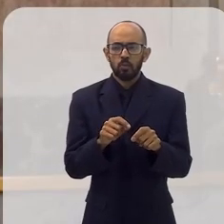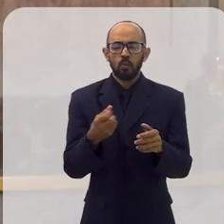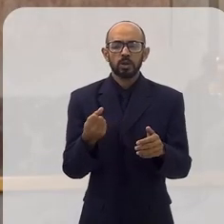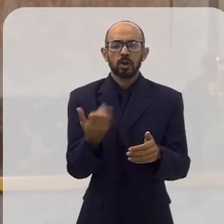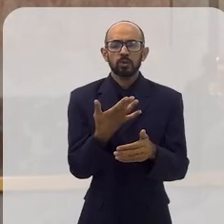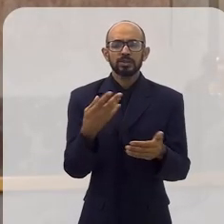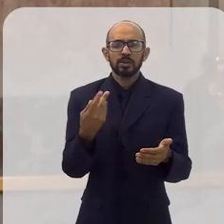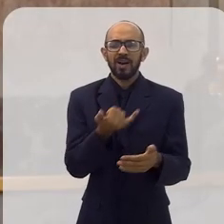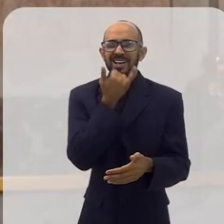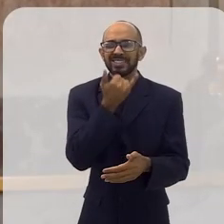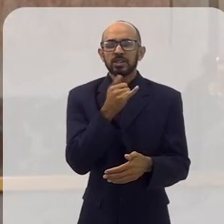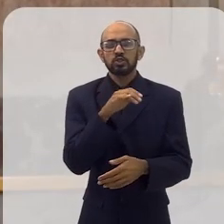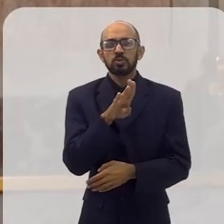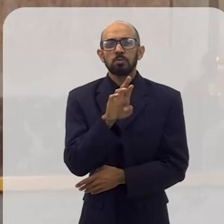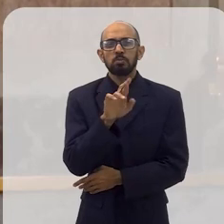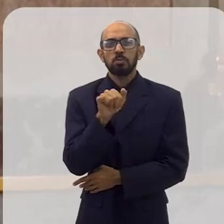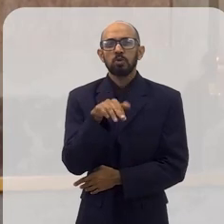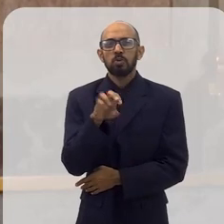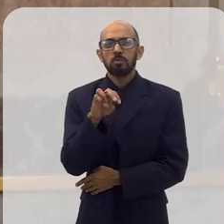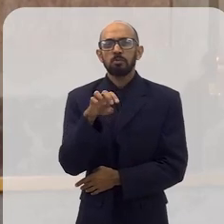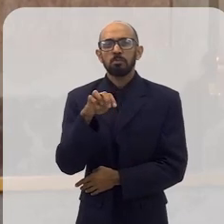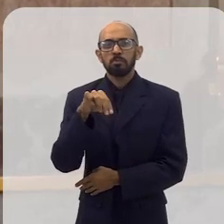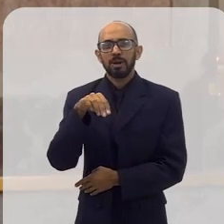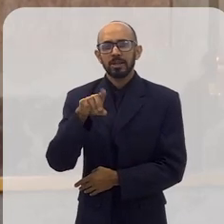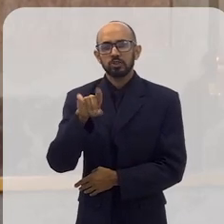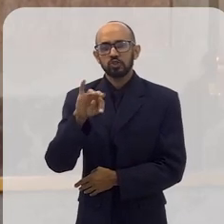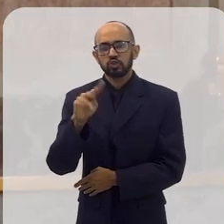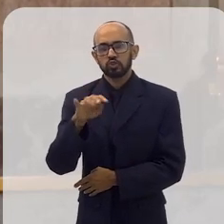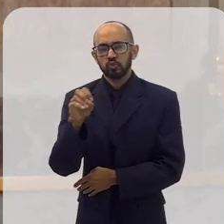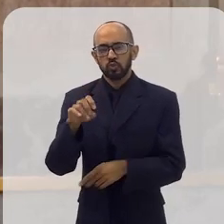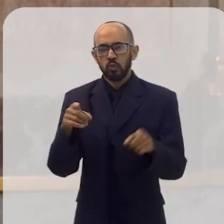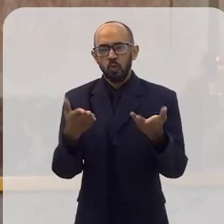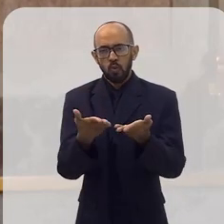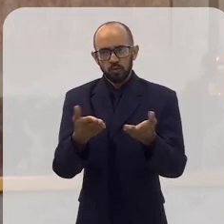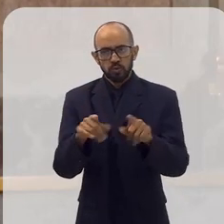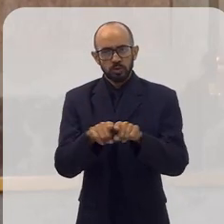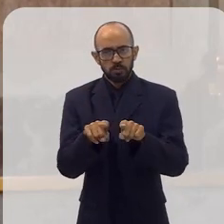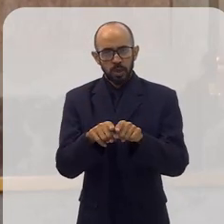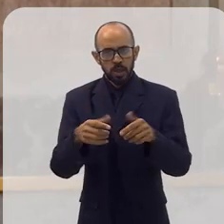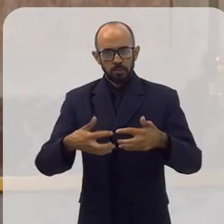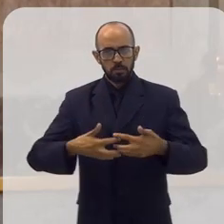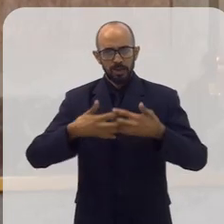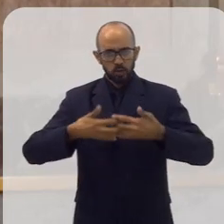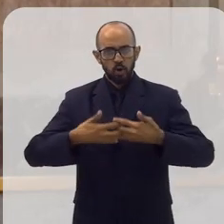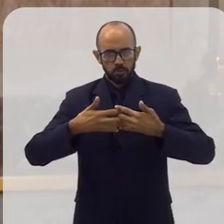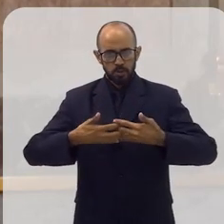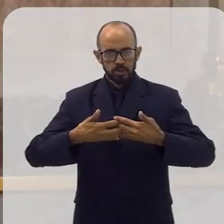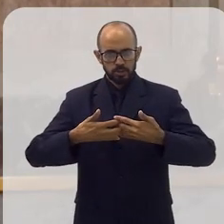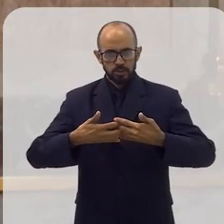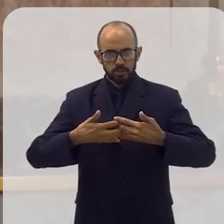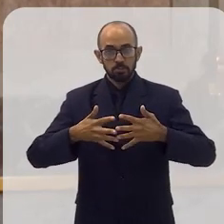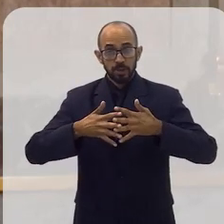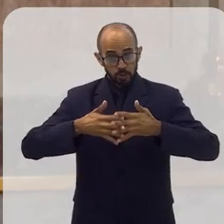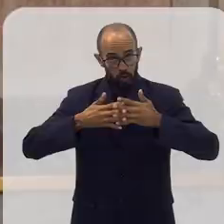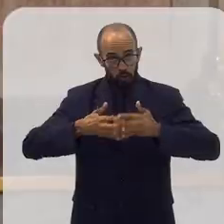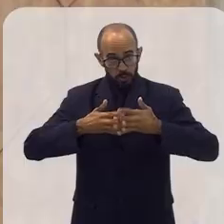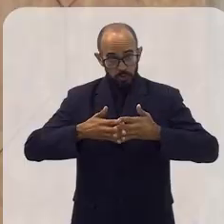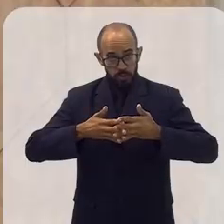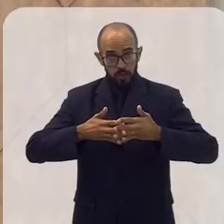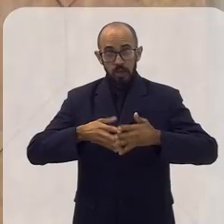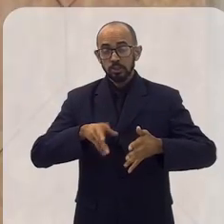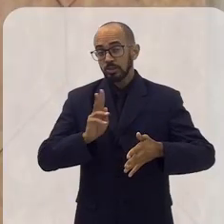Brumadinha aconteceu, a crise de Brumadinha. Perfeito. E também hoje a crise de Petrópolis. Sempre a